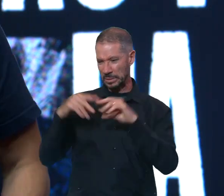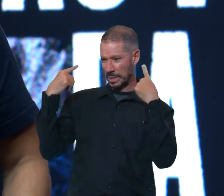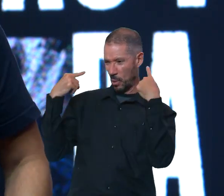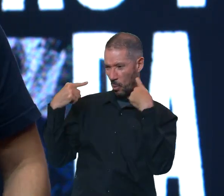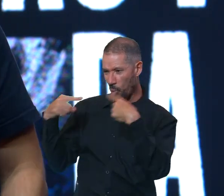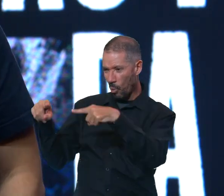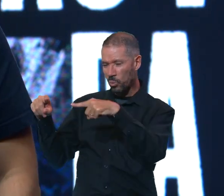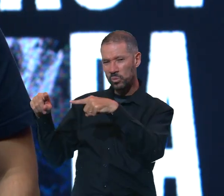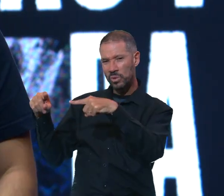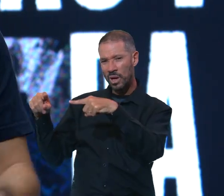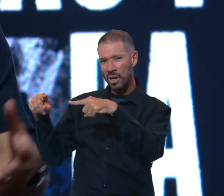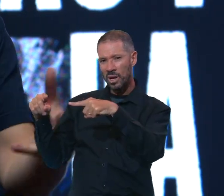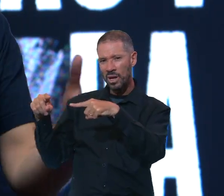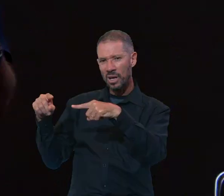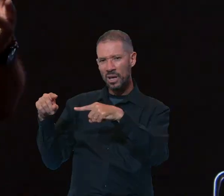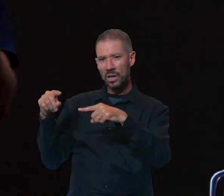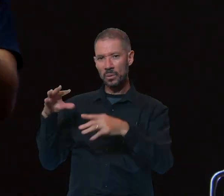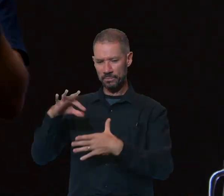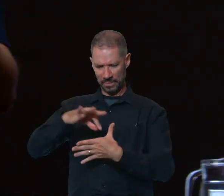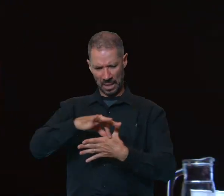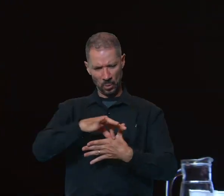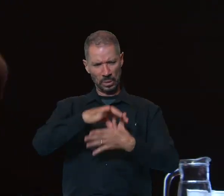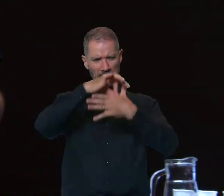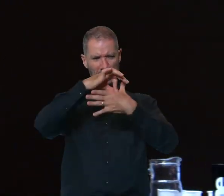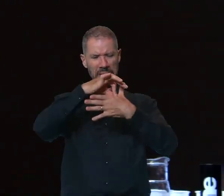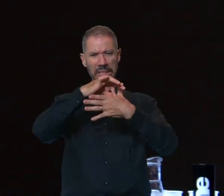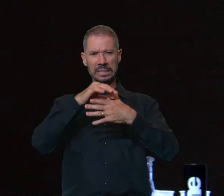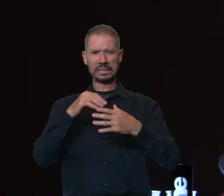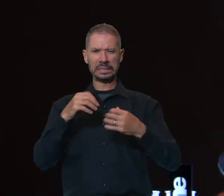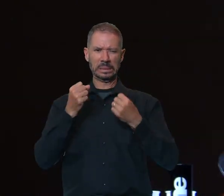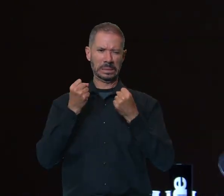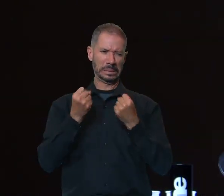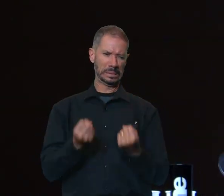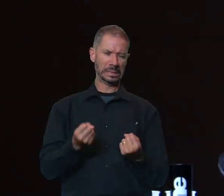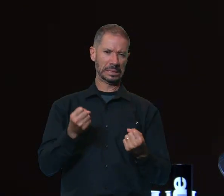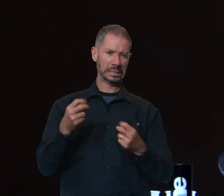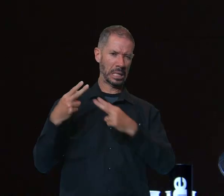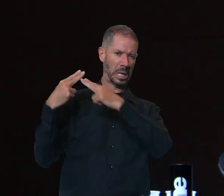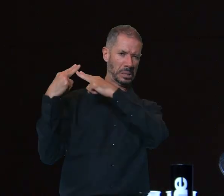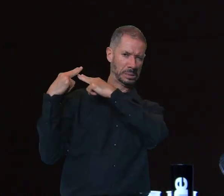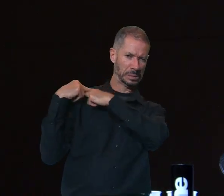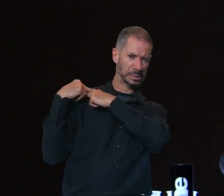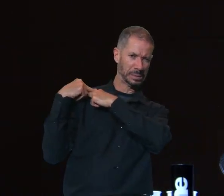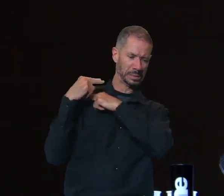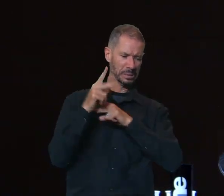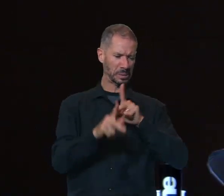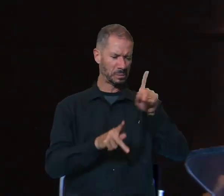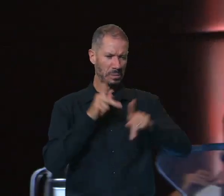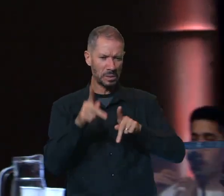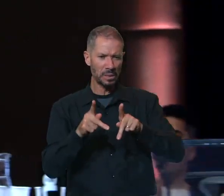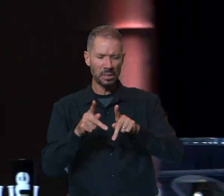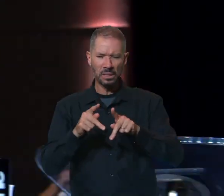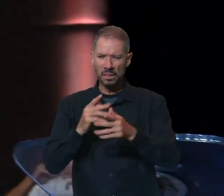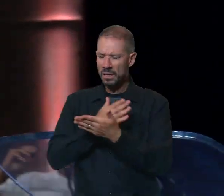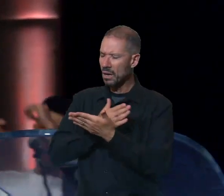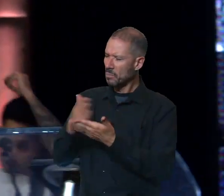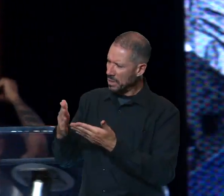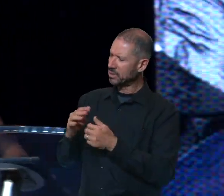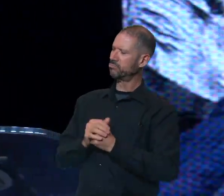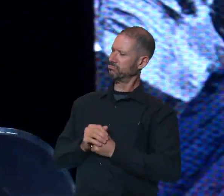eles. Os líderes que estavam carregando o povo nas costas, essa é a verdade. E começa a falar assim,